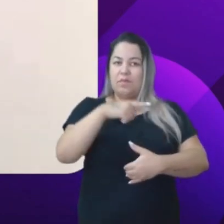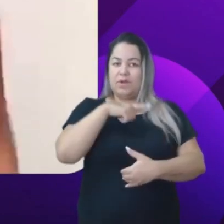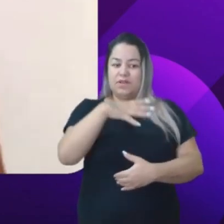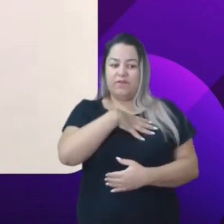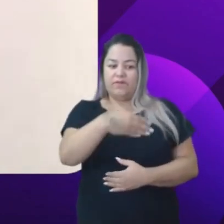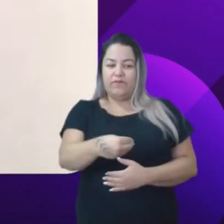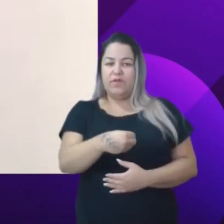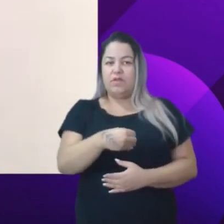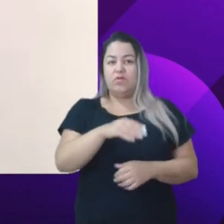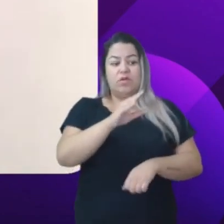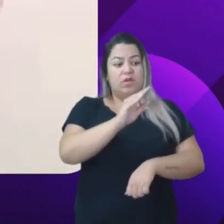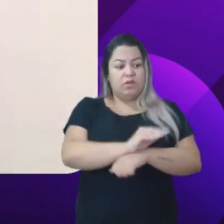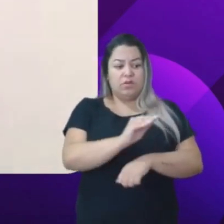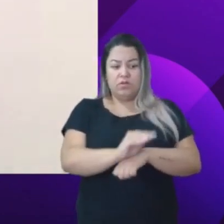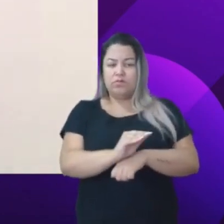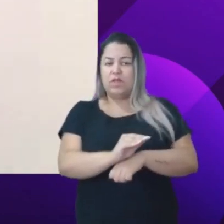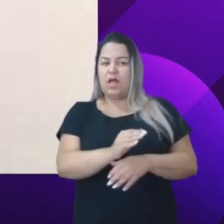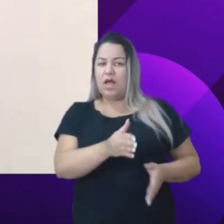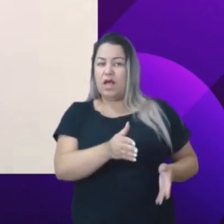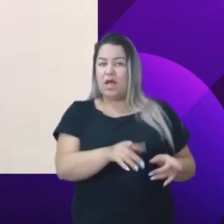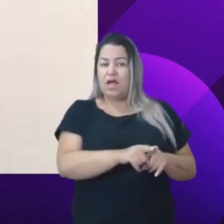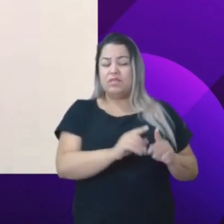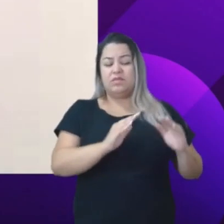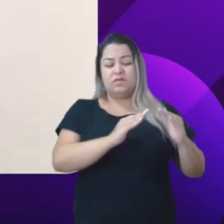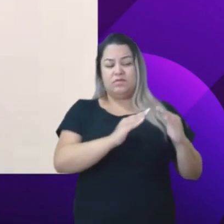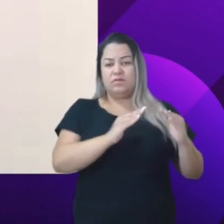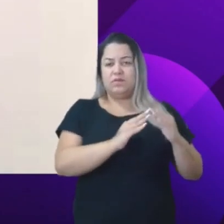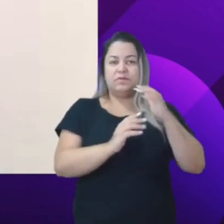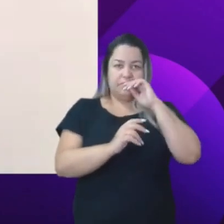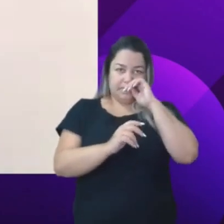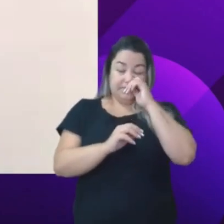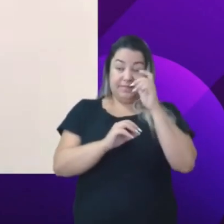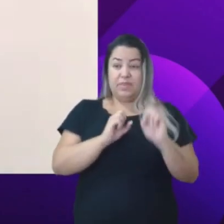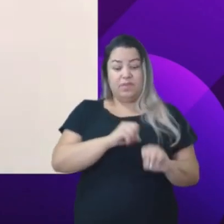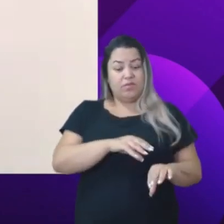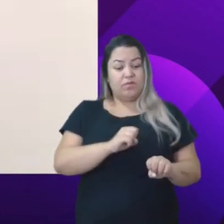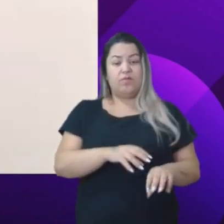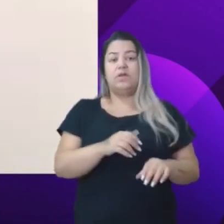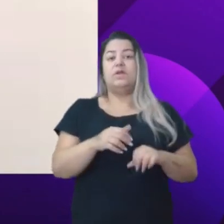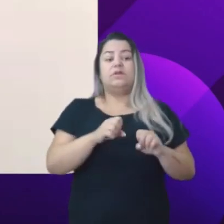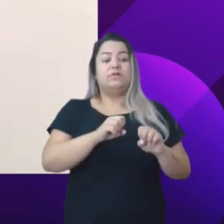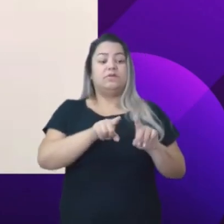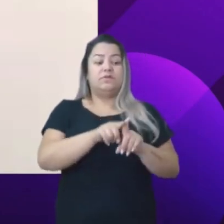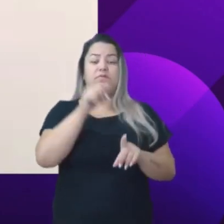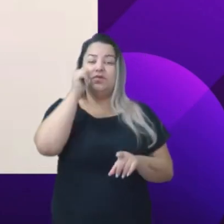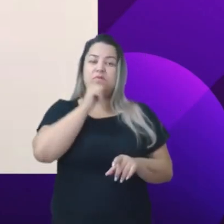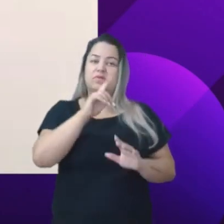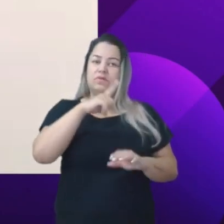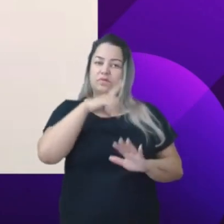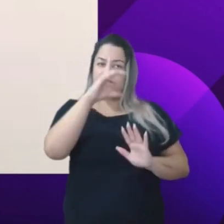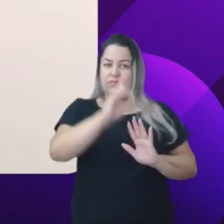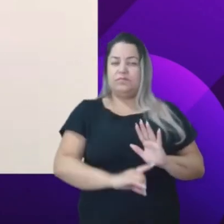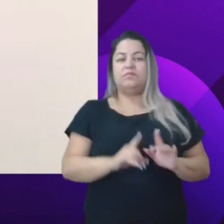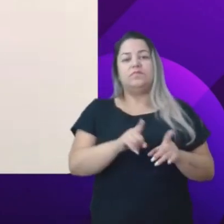casa, né? Então, assim, é todo um processo que a gente faz. Primeiro, a gente educa essa mulher, a gente fala sobre os direitos que ela tem, para que